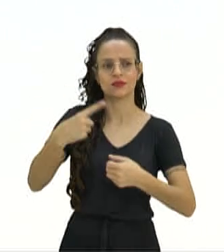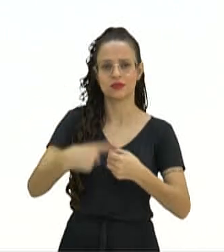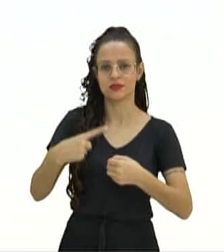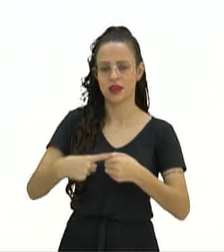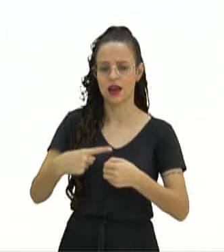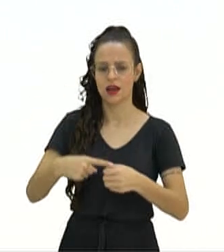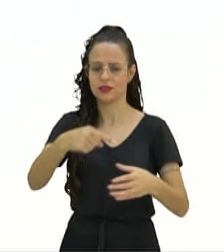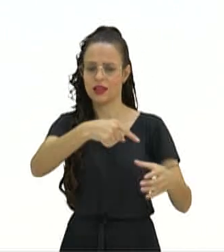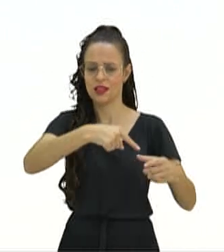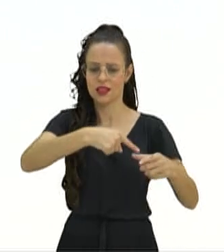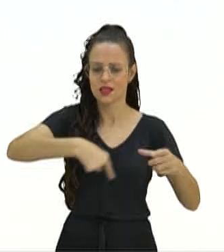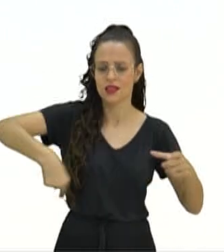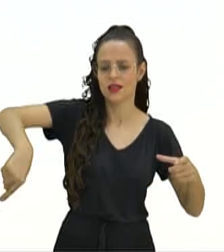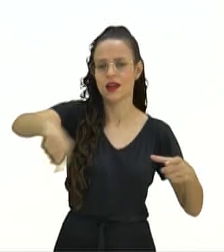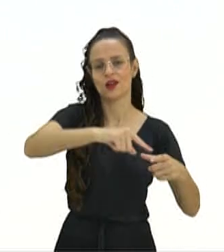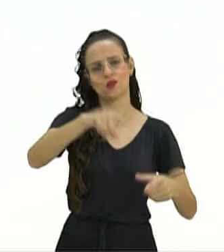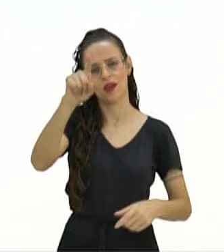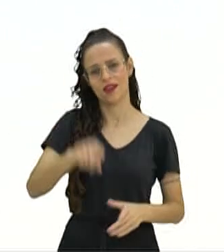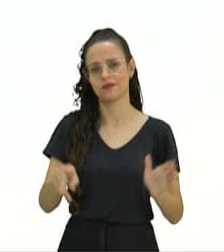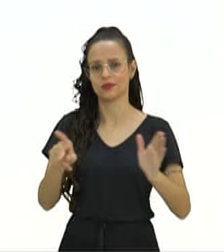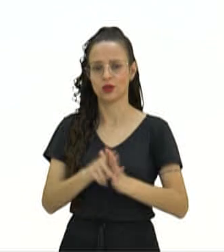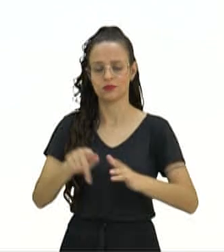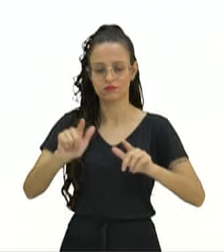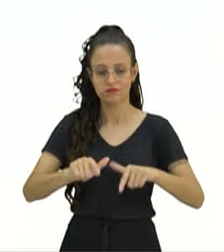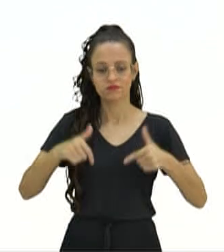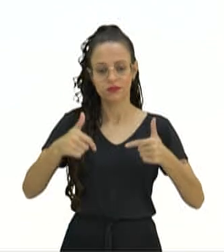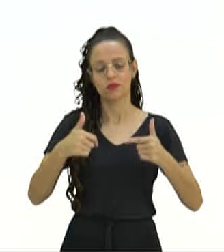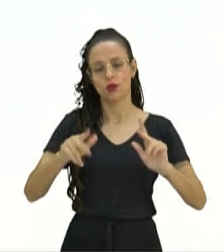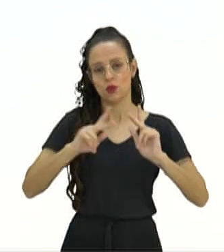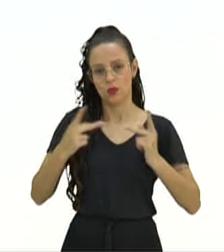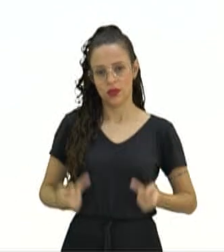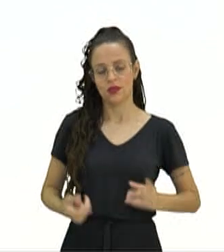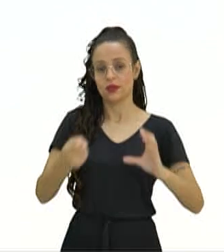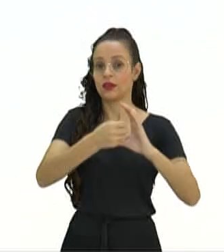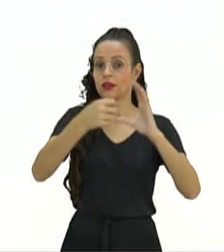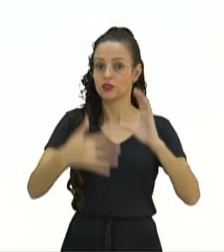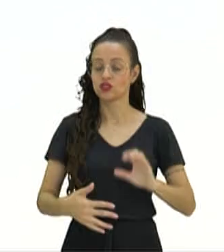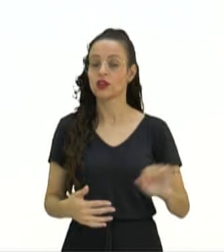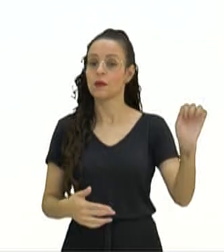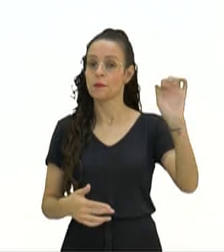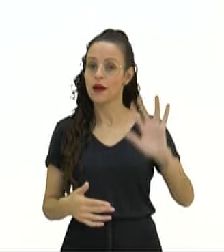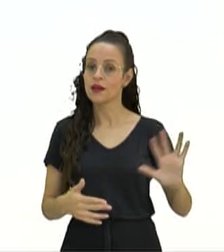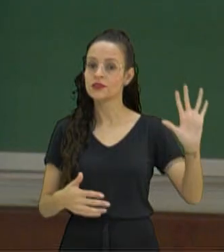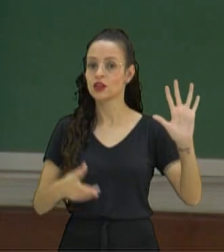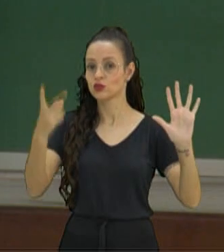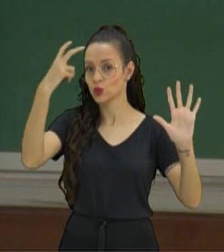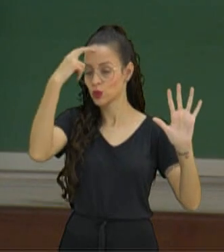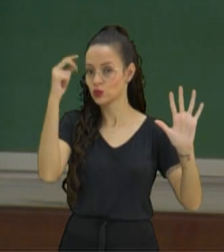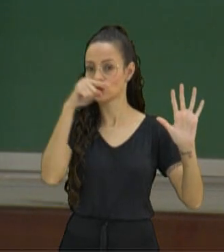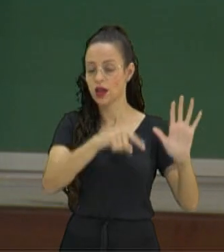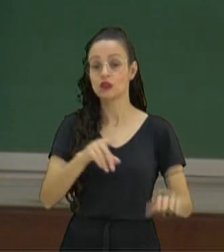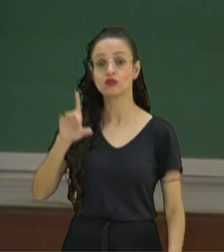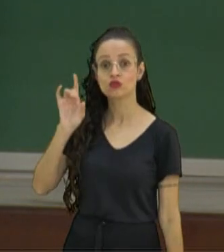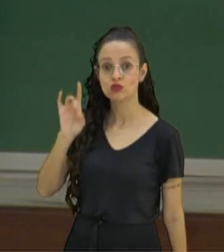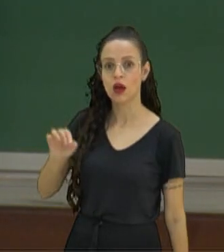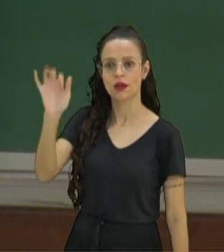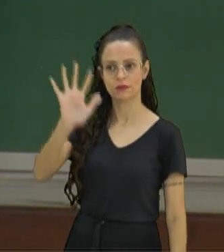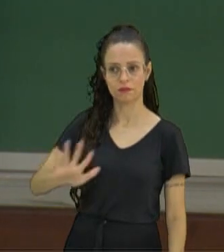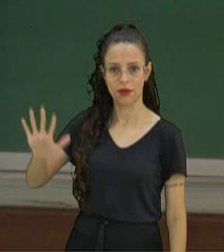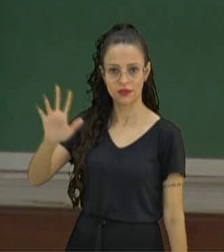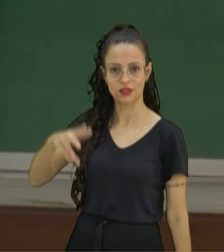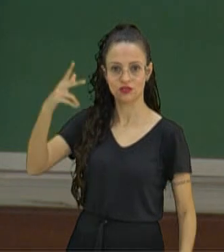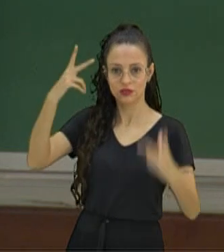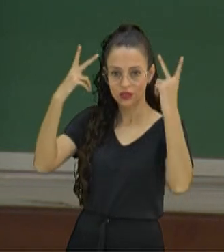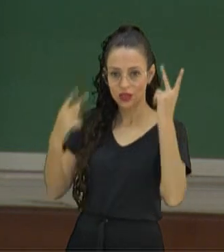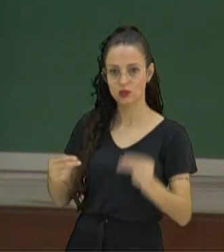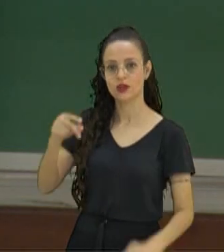ali do trabalho humano, portanto, características de paisagens culturais. A que tinha somente a de paisagens naturais